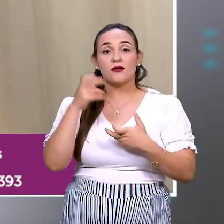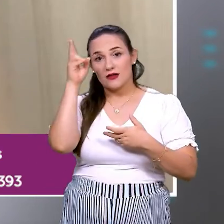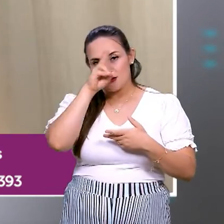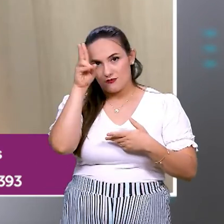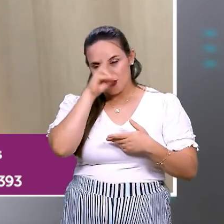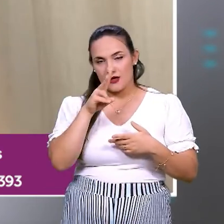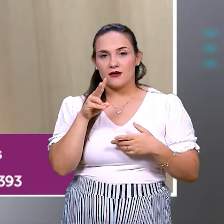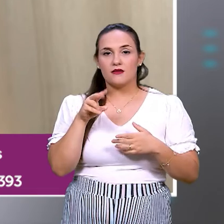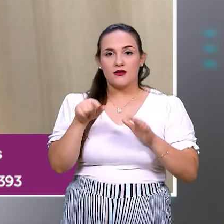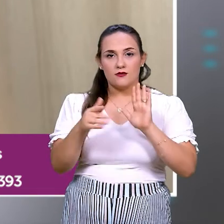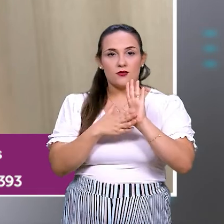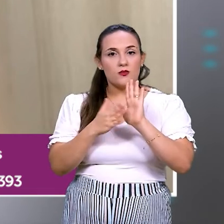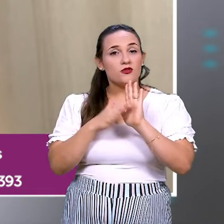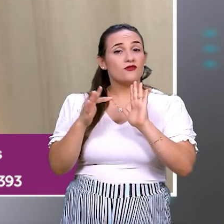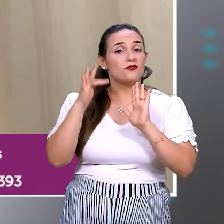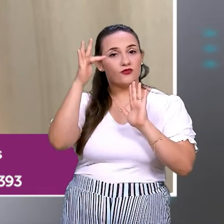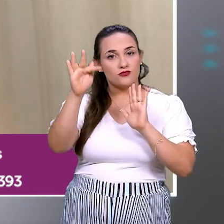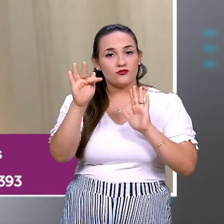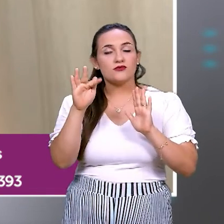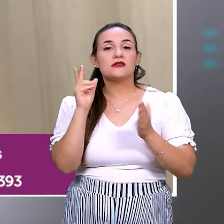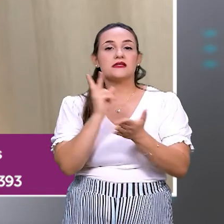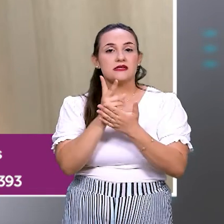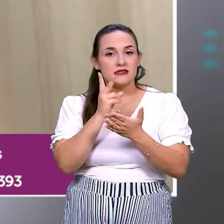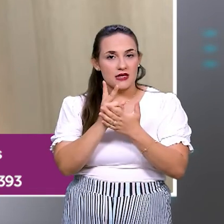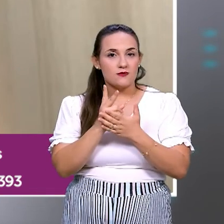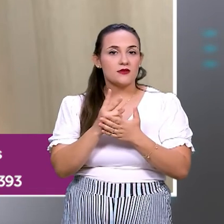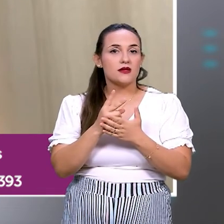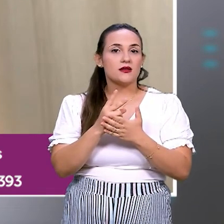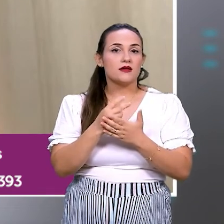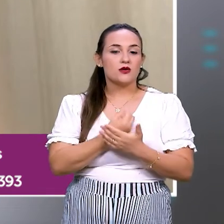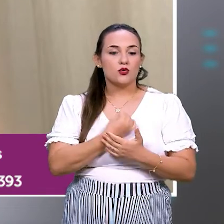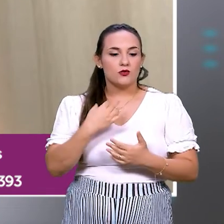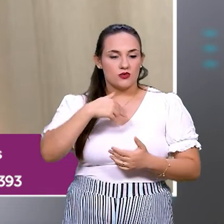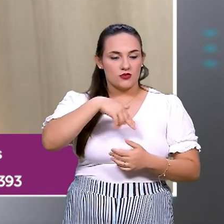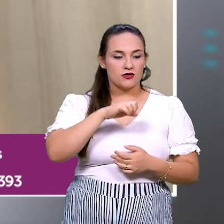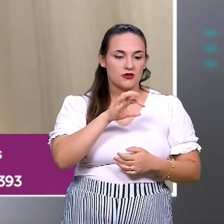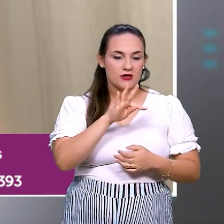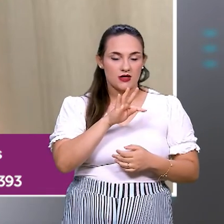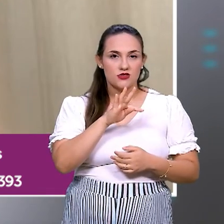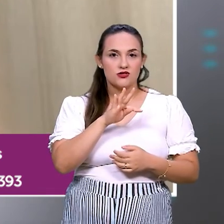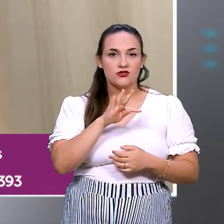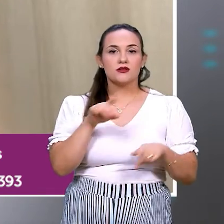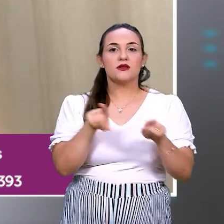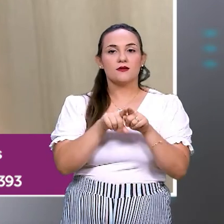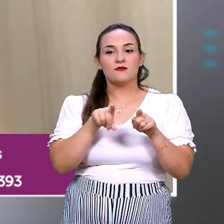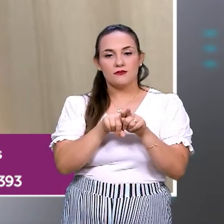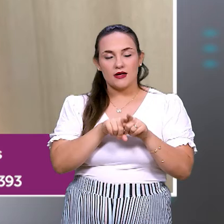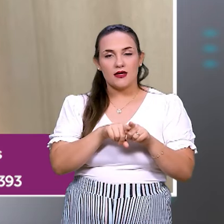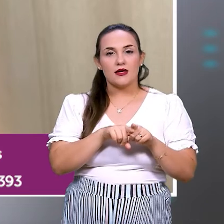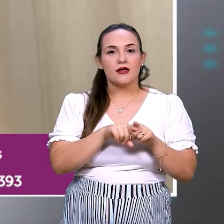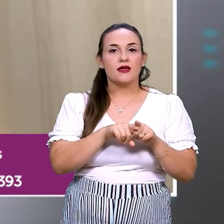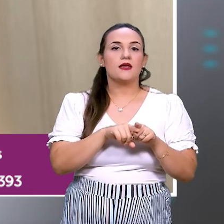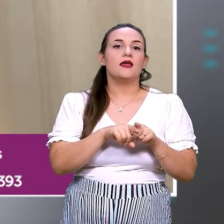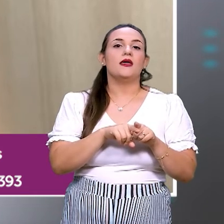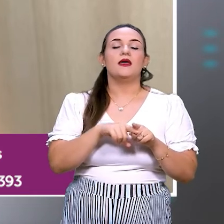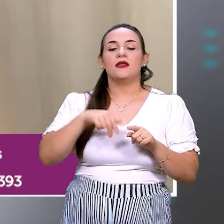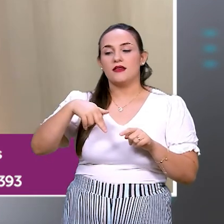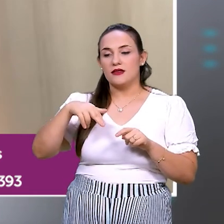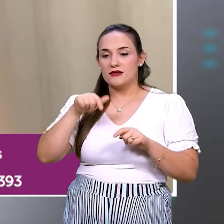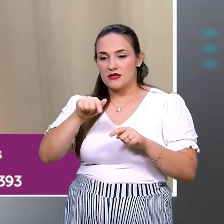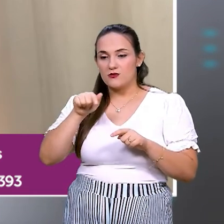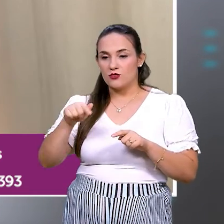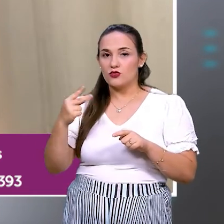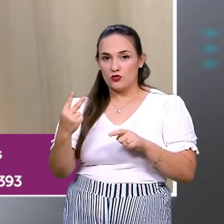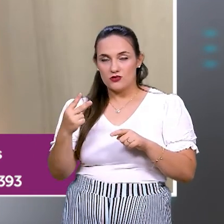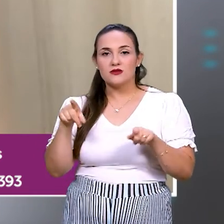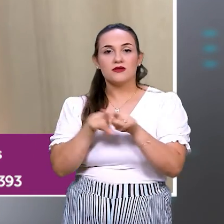o programa Perspectiva vai ao ar pelo canal 9 da NET, 7.2, canal aberto, e também no canal da